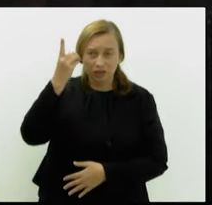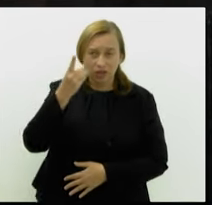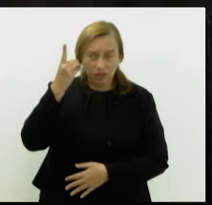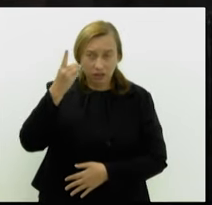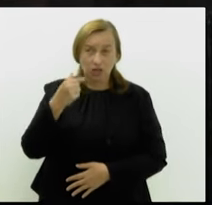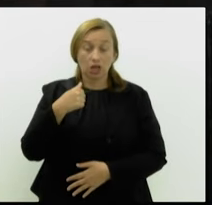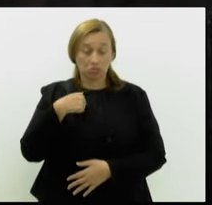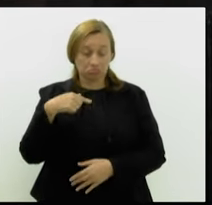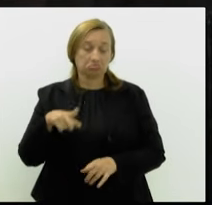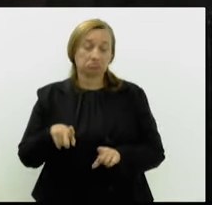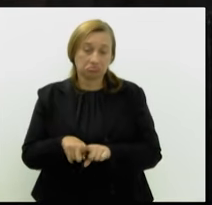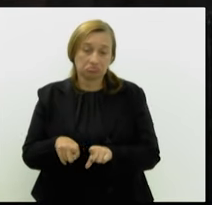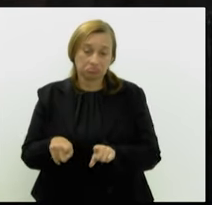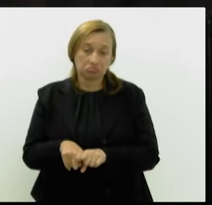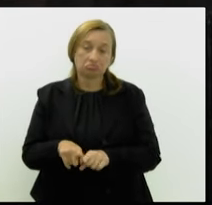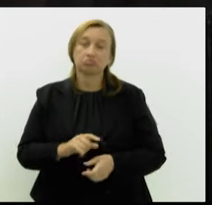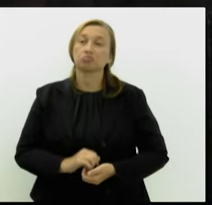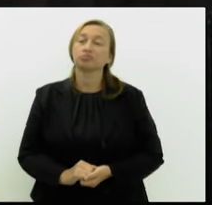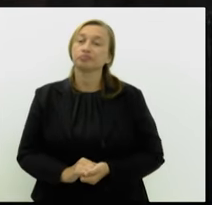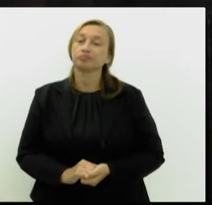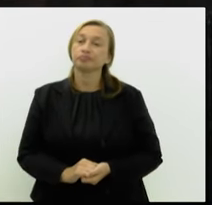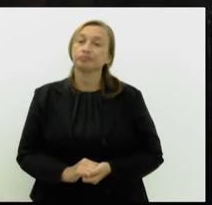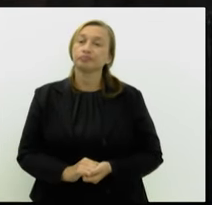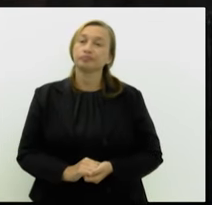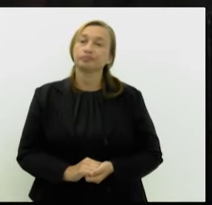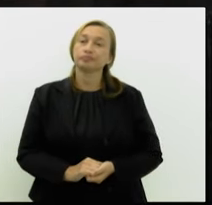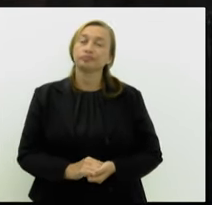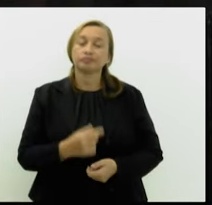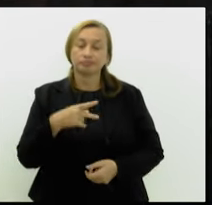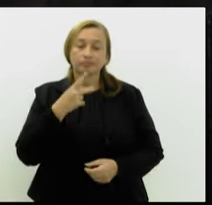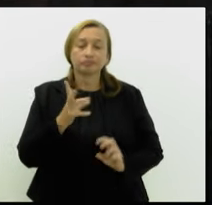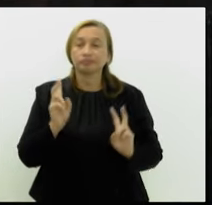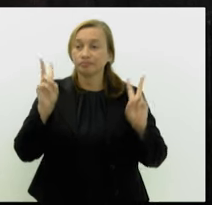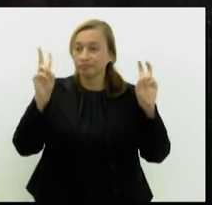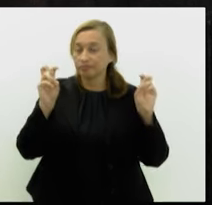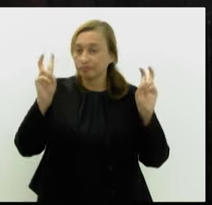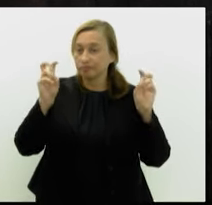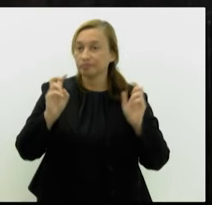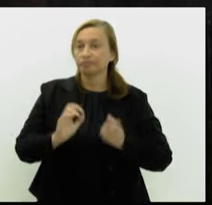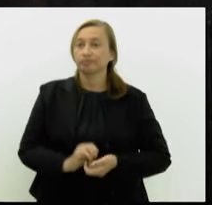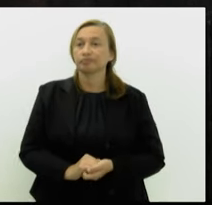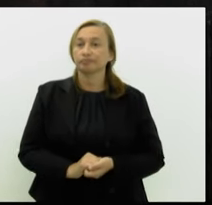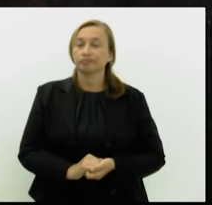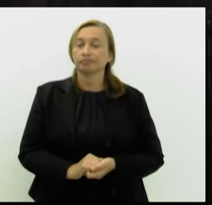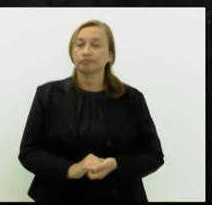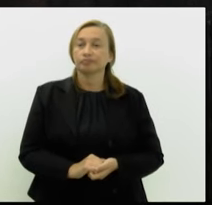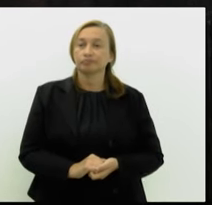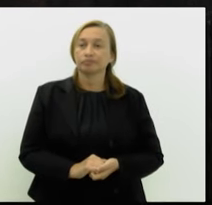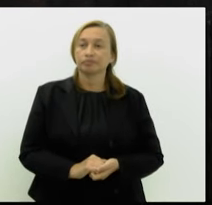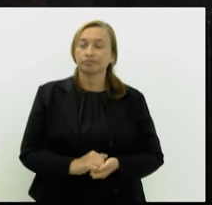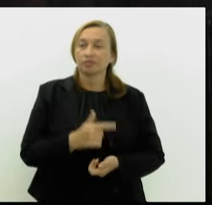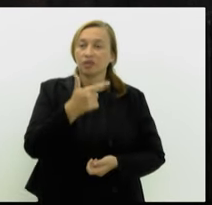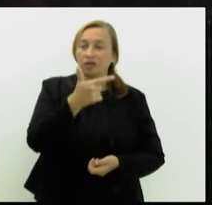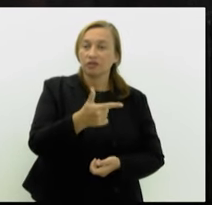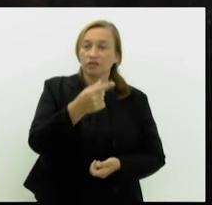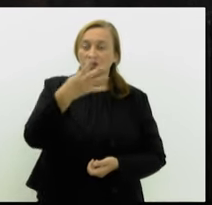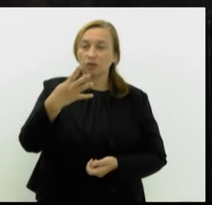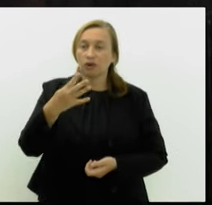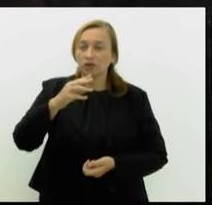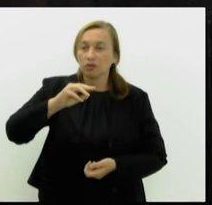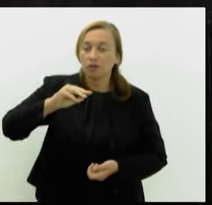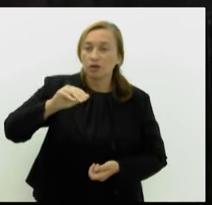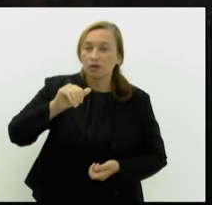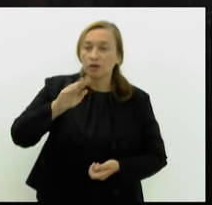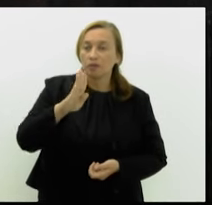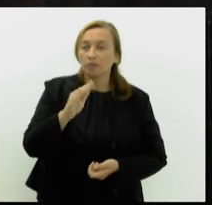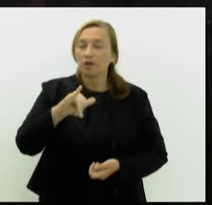eu, demandamos essa questão, porque a gente dá 24 bilhões de